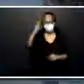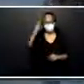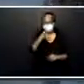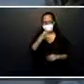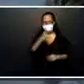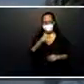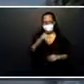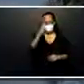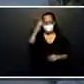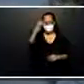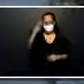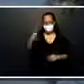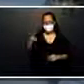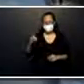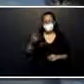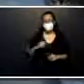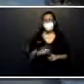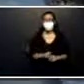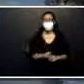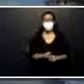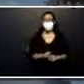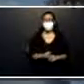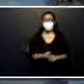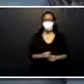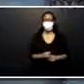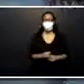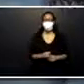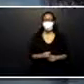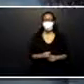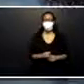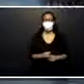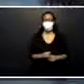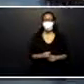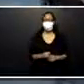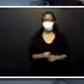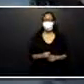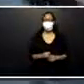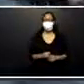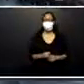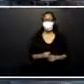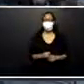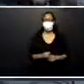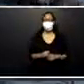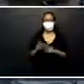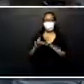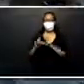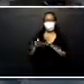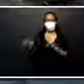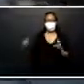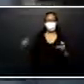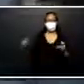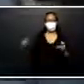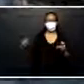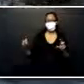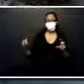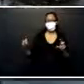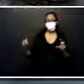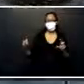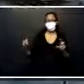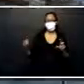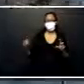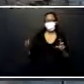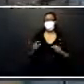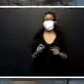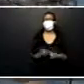para, em cima disso daí, né, em cima da citação de Edgar Morin, ele colocar